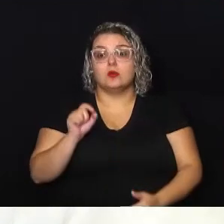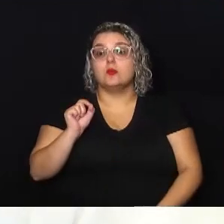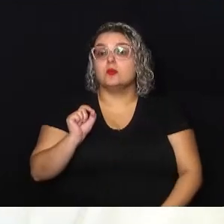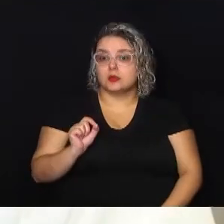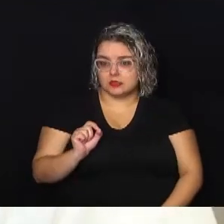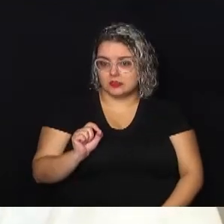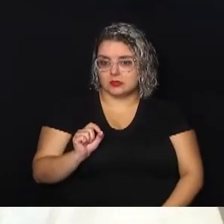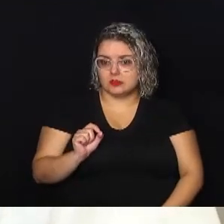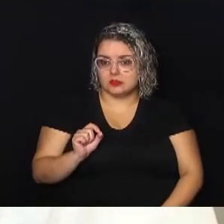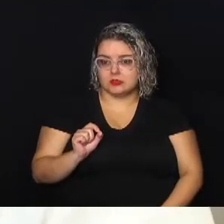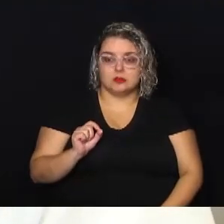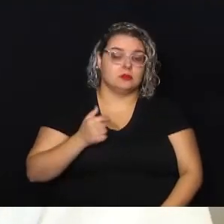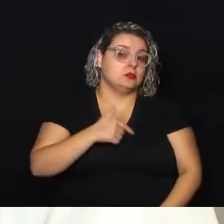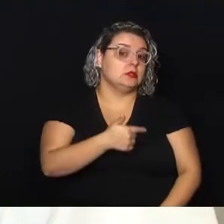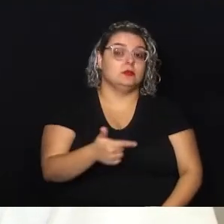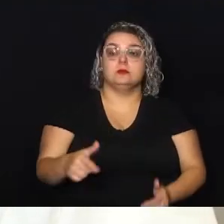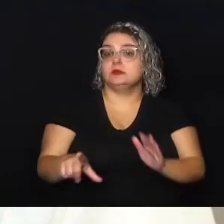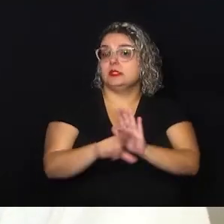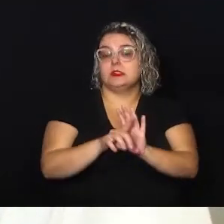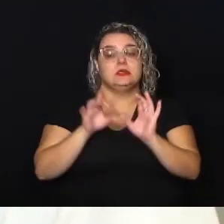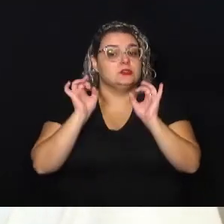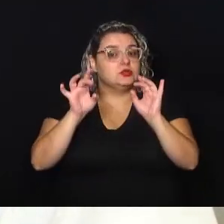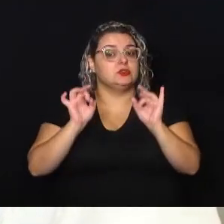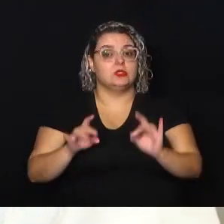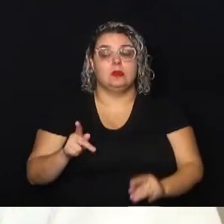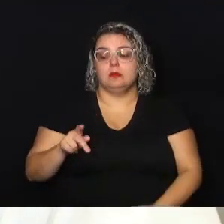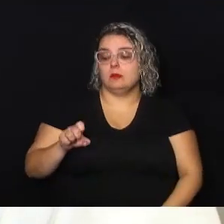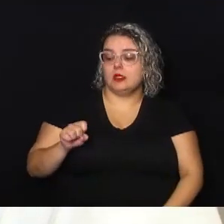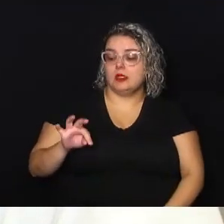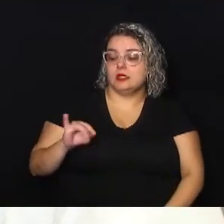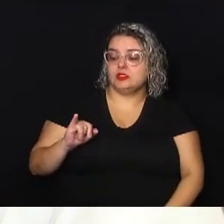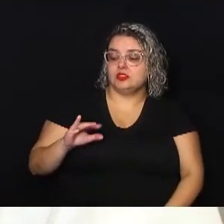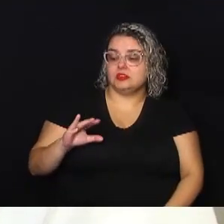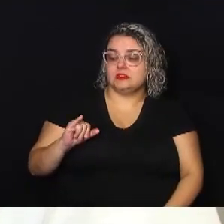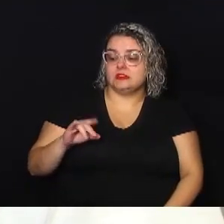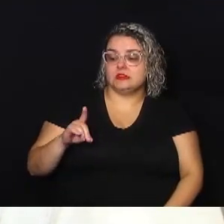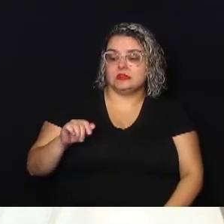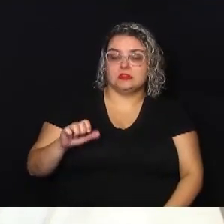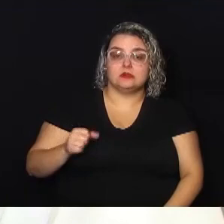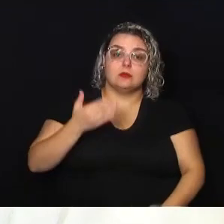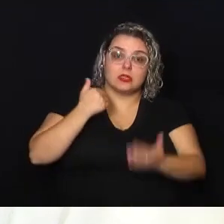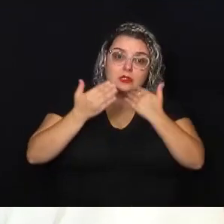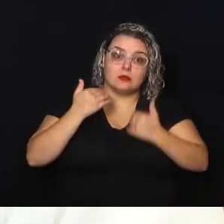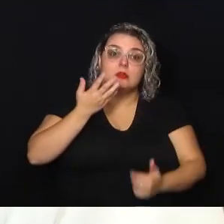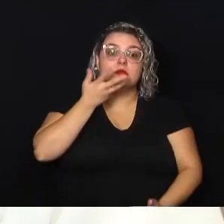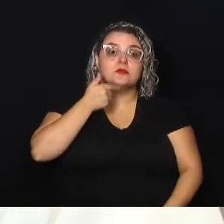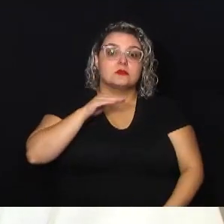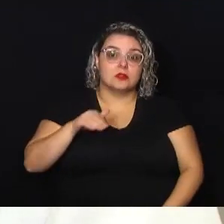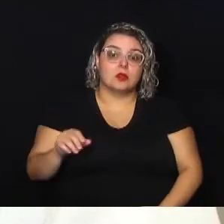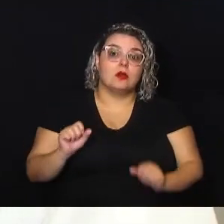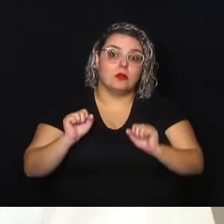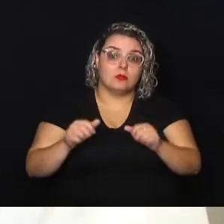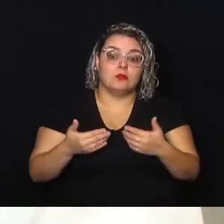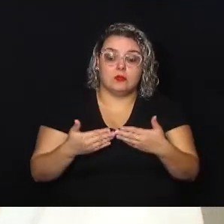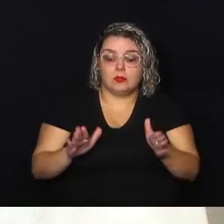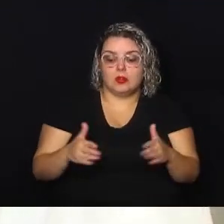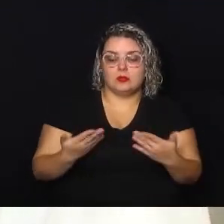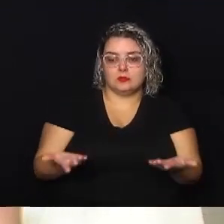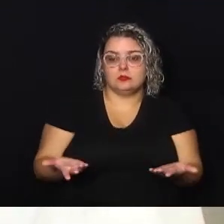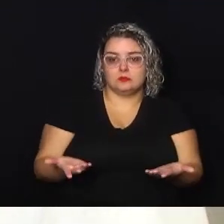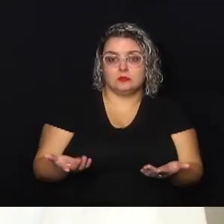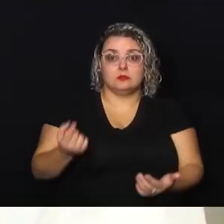tirou do trabalho é o fato de que a gente não tem legislação específica para pesticidas em alimentos infantis Então